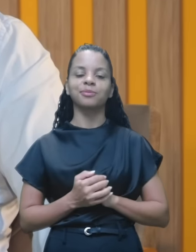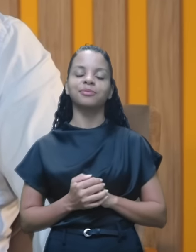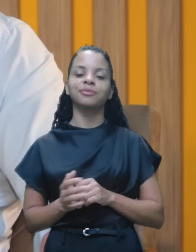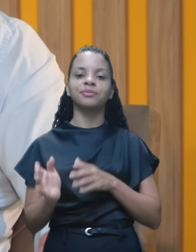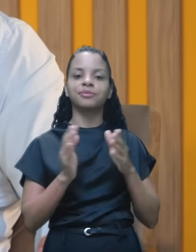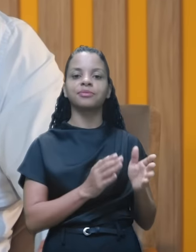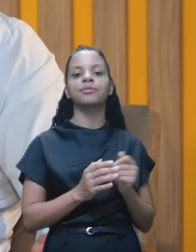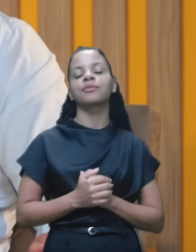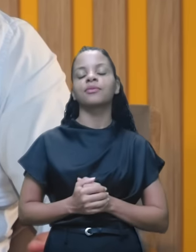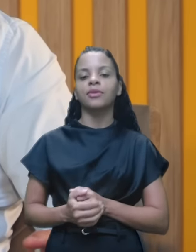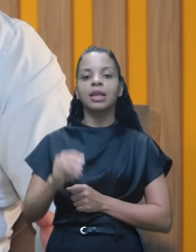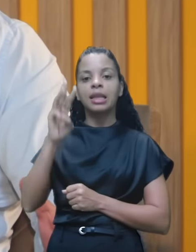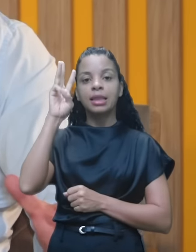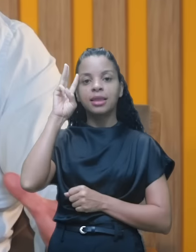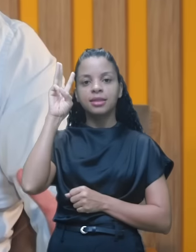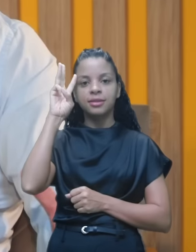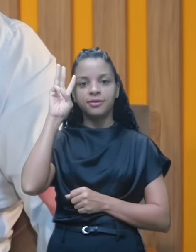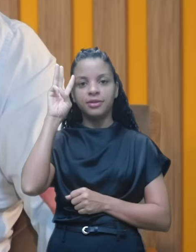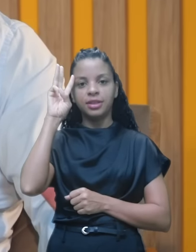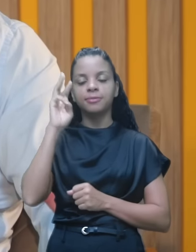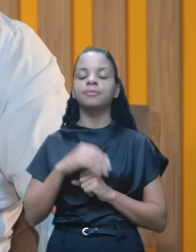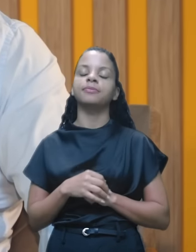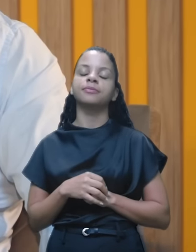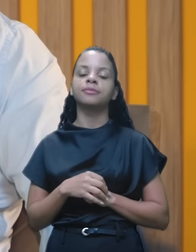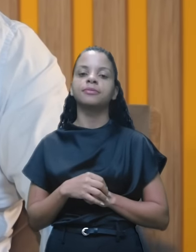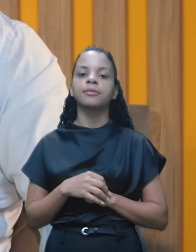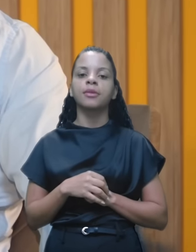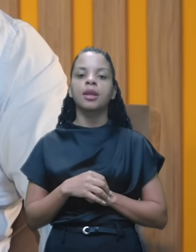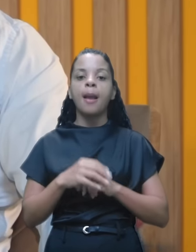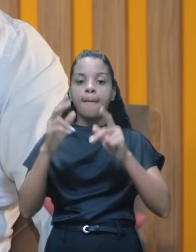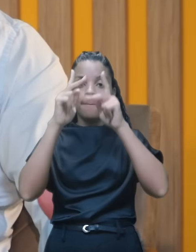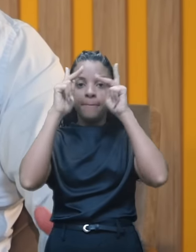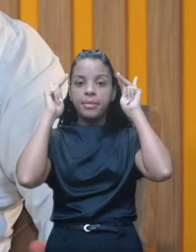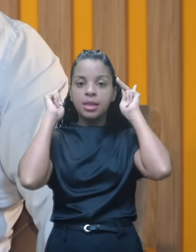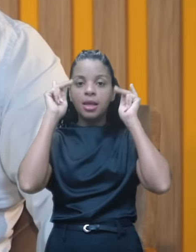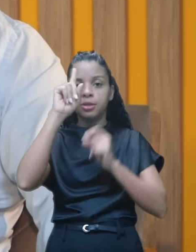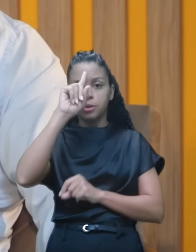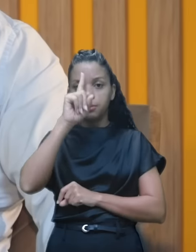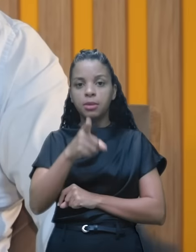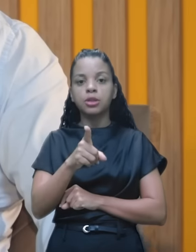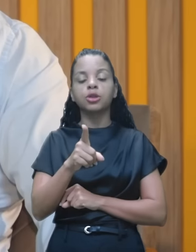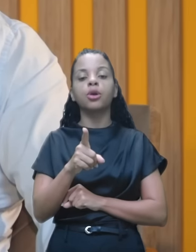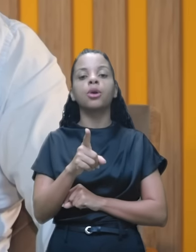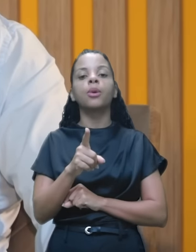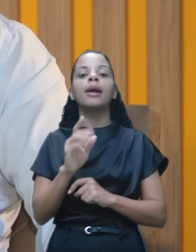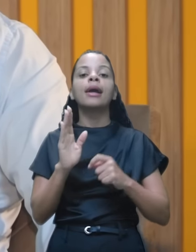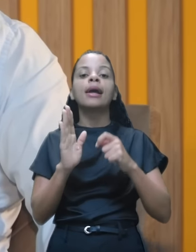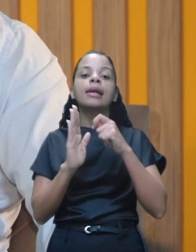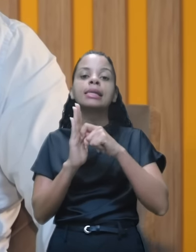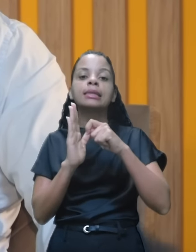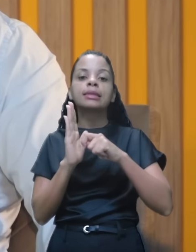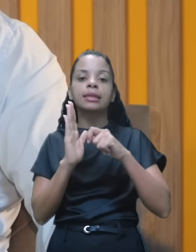está consumado, Adriano. E a lição diz aqui, Pilatos mandou preparar uma inscrição em